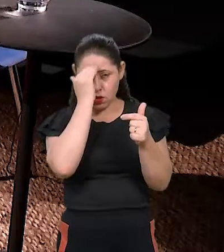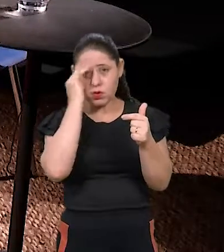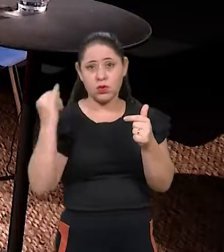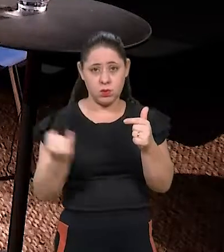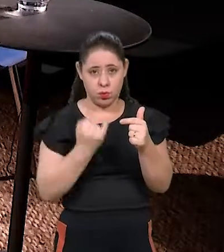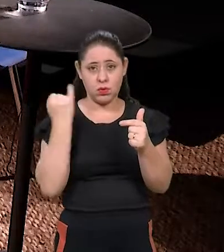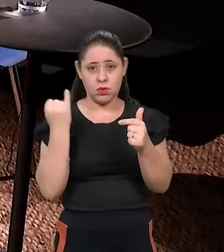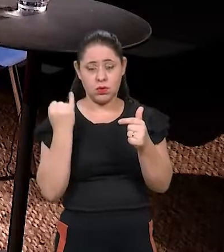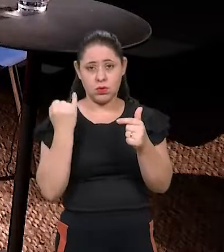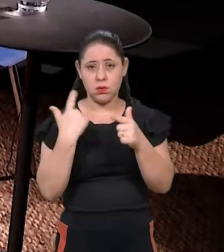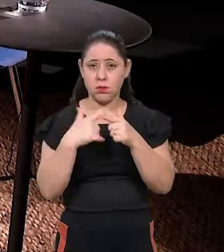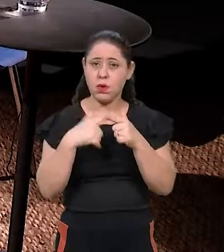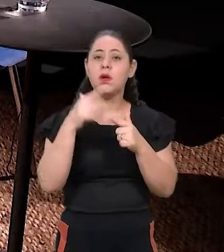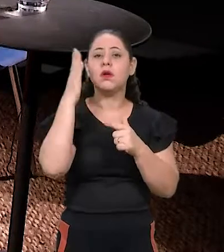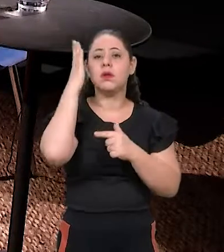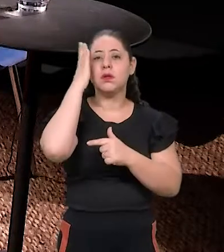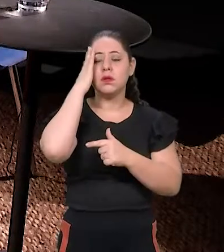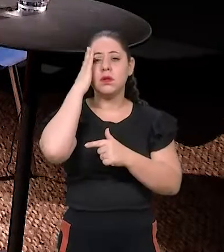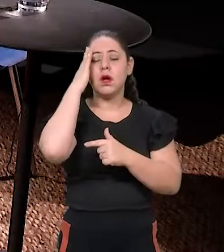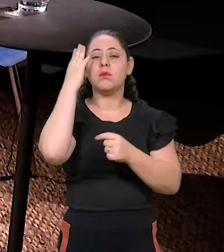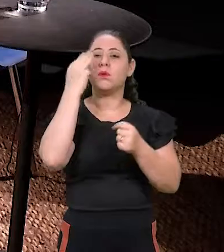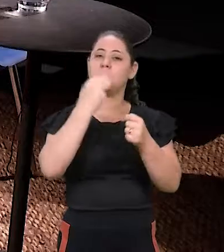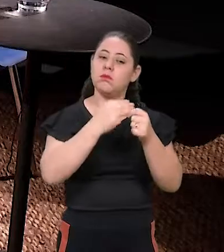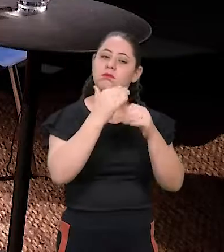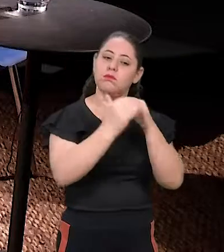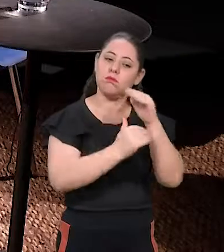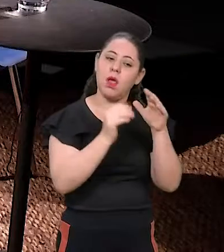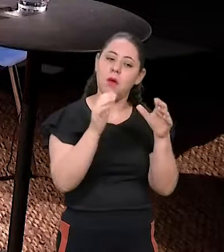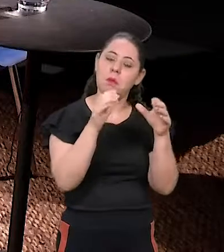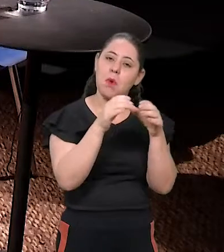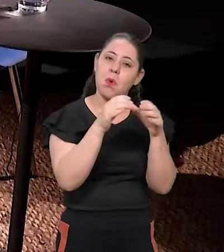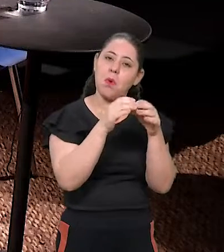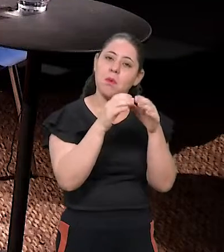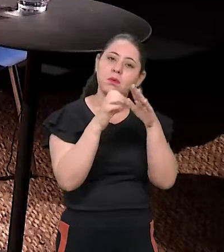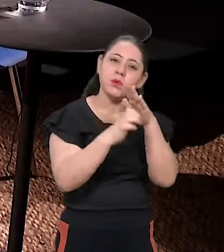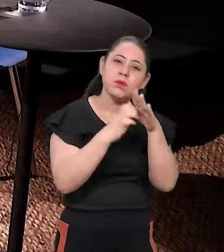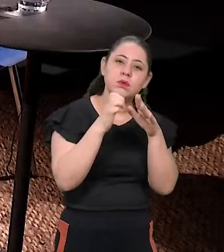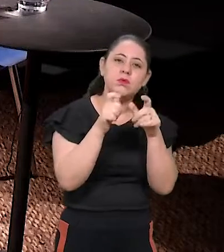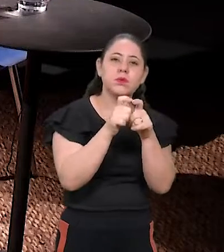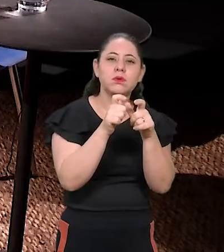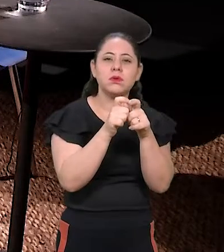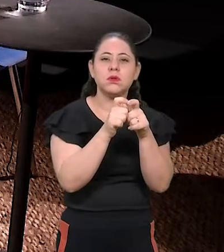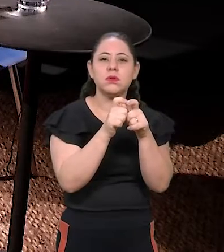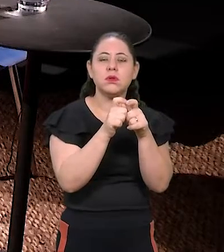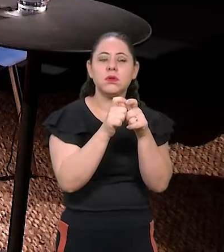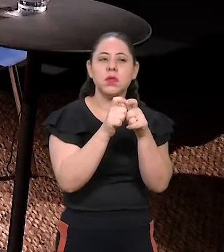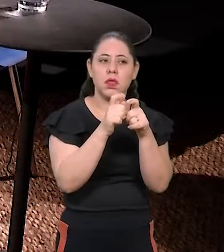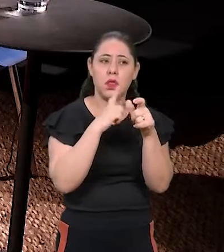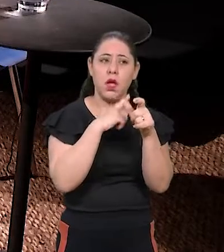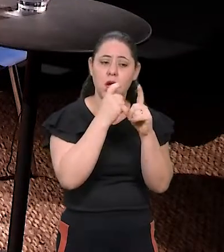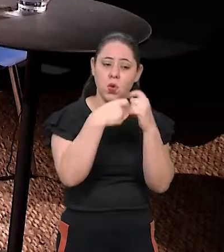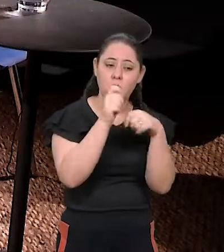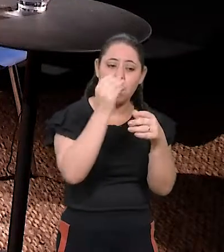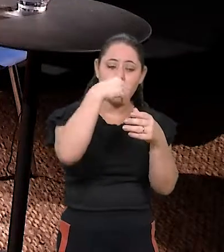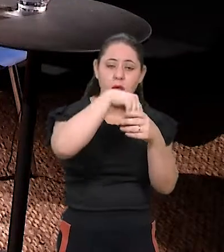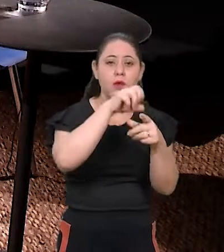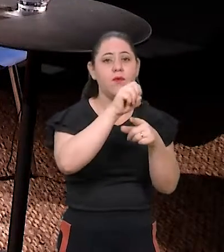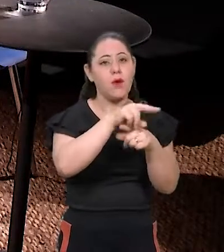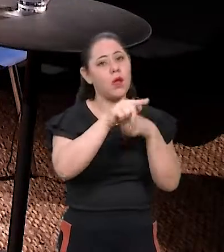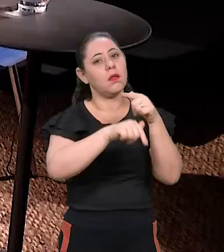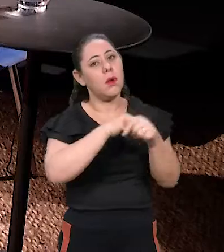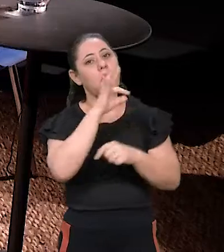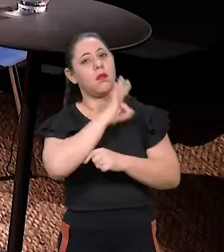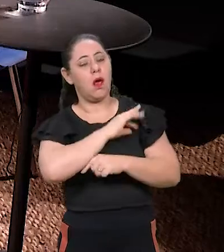essa importância? Porque a gente sabe que um município desenvolvido, com pequenos negócios que funcionam, eles estão aquecidos economicamente, né? Eles estão